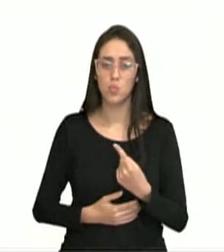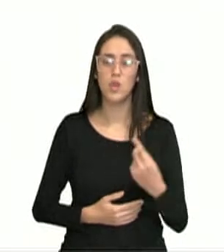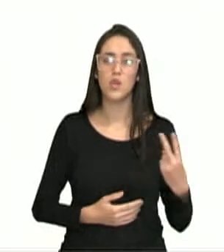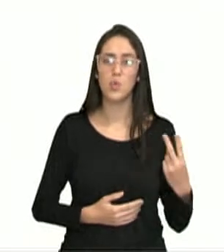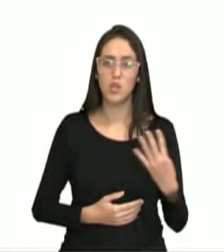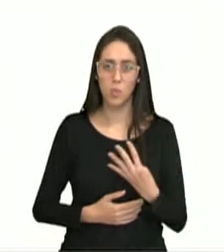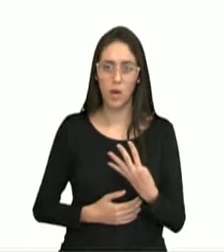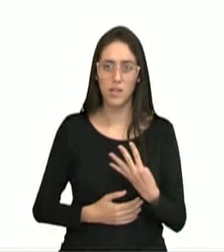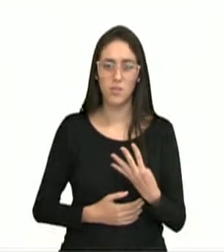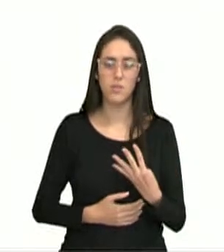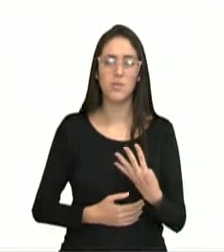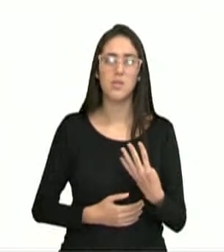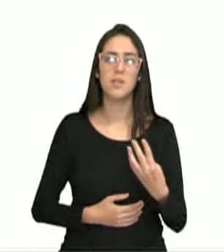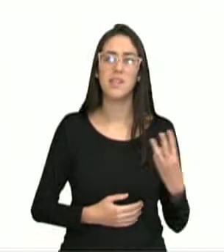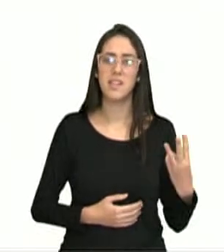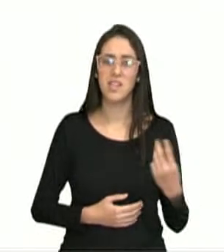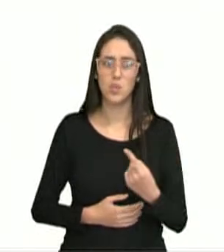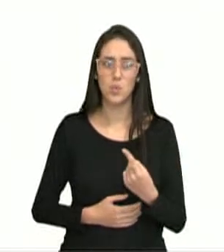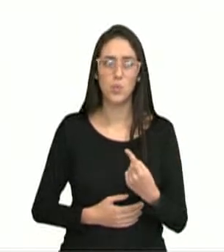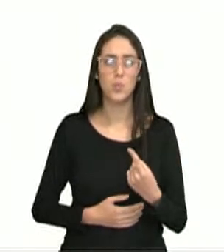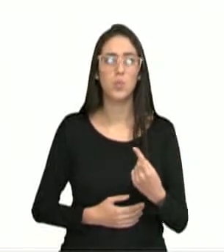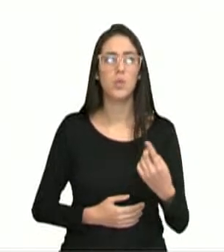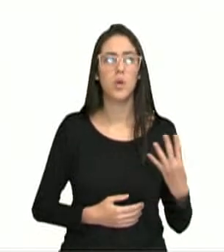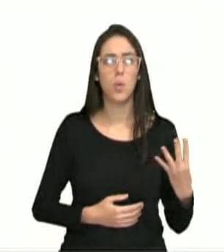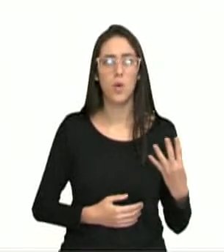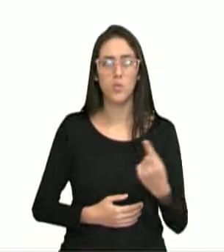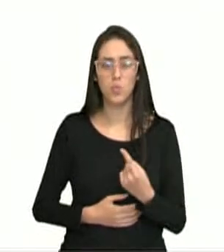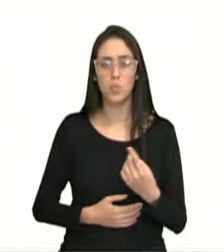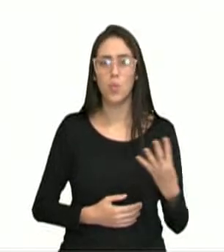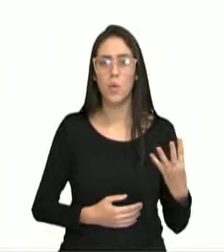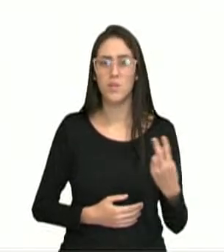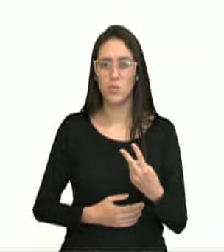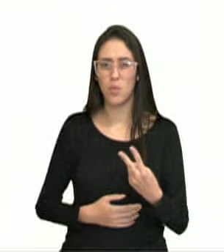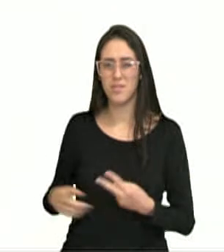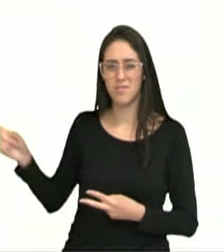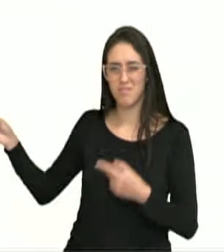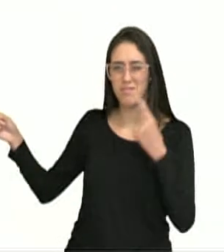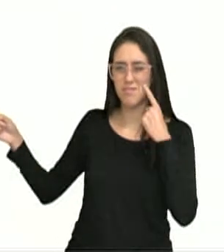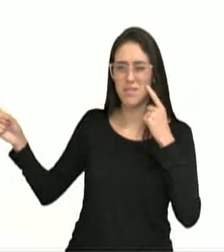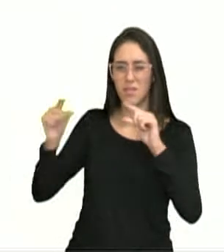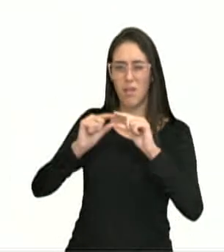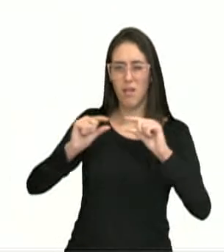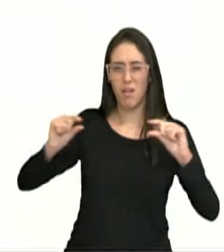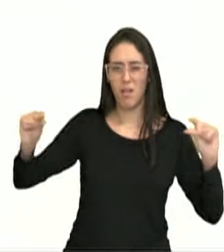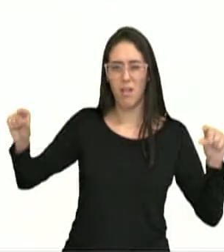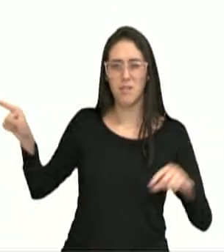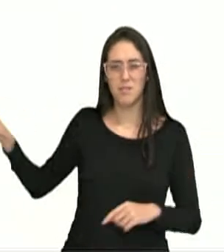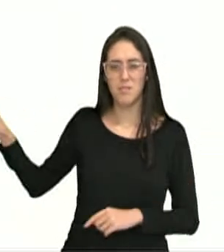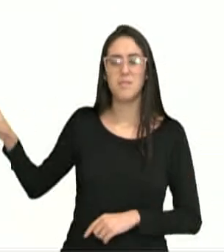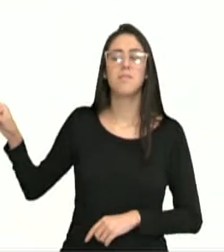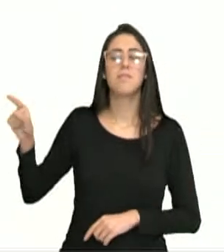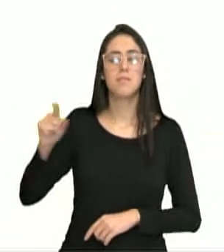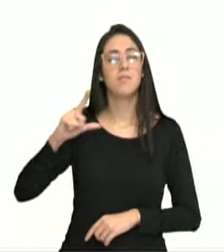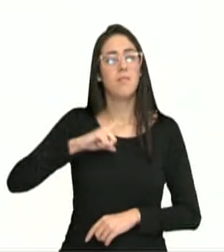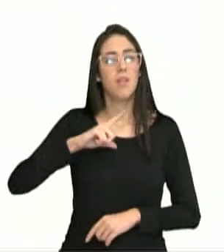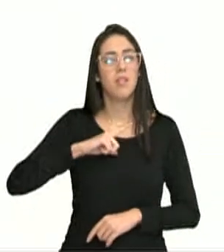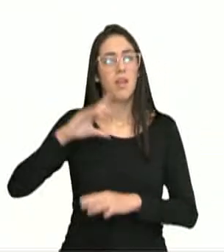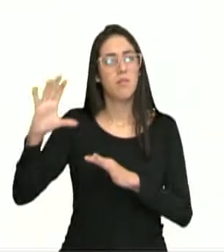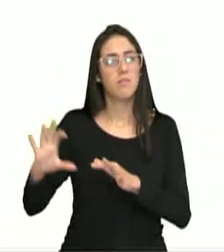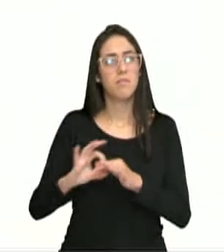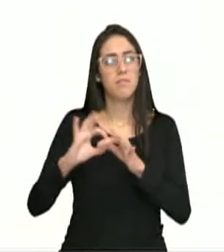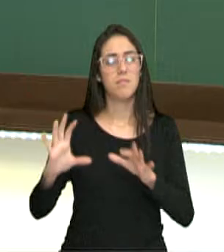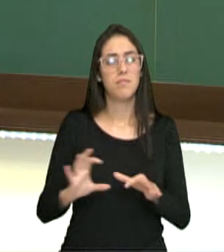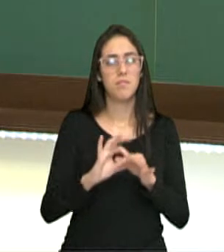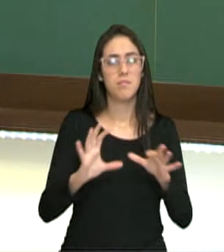2, 4, 3, 1, 4, 1 e 4, 2 são estão ligados entre si. É